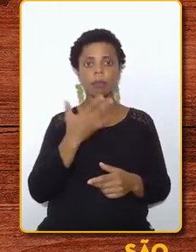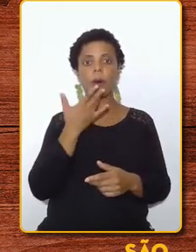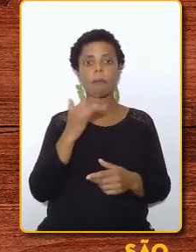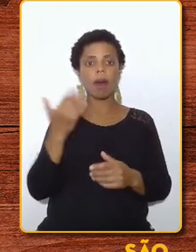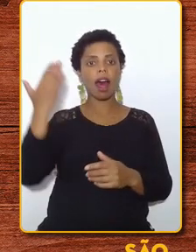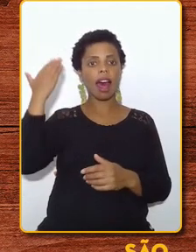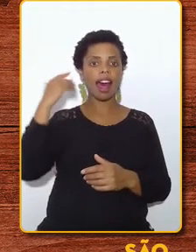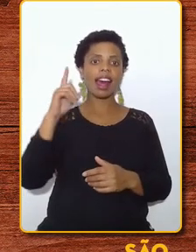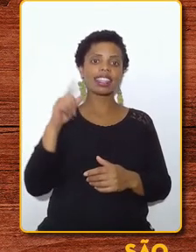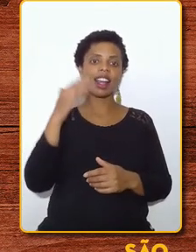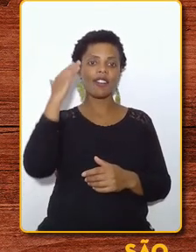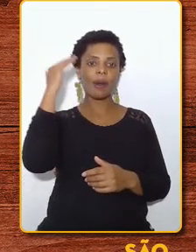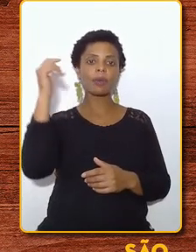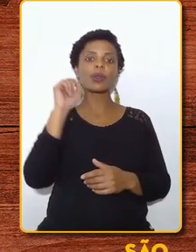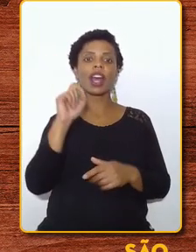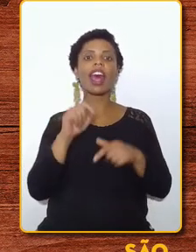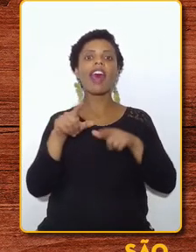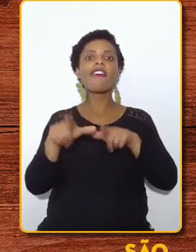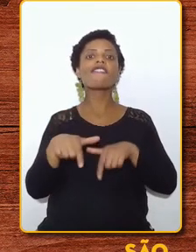fazendeiro do MST,